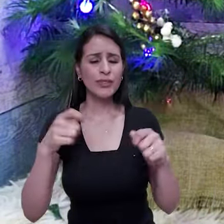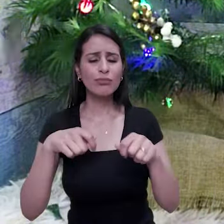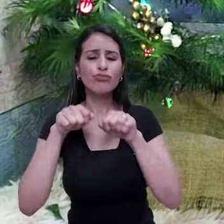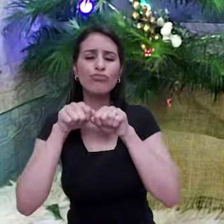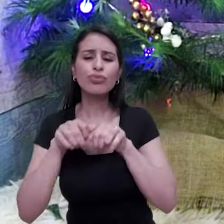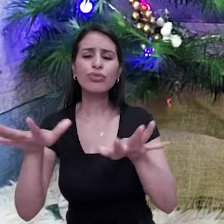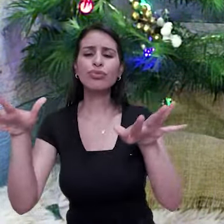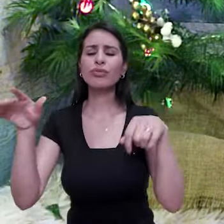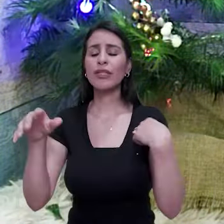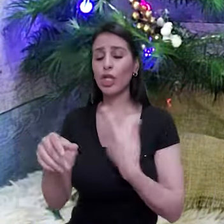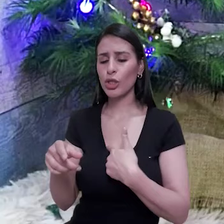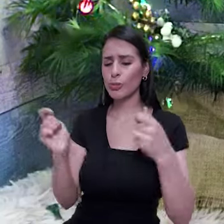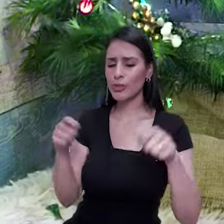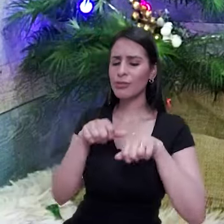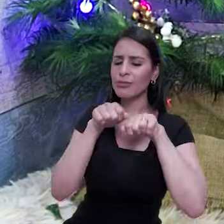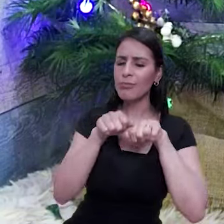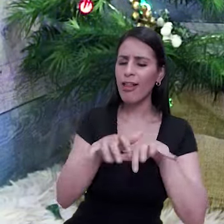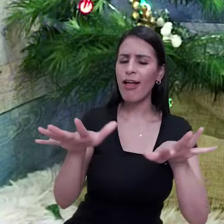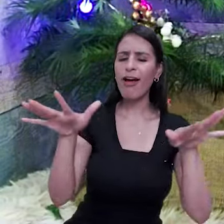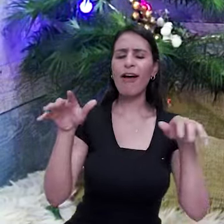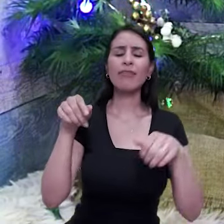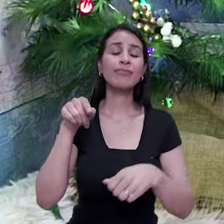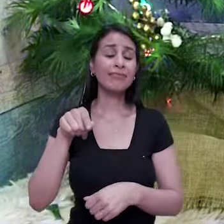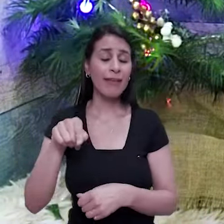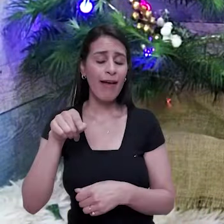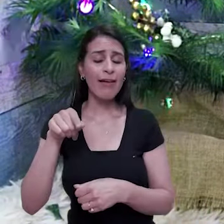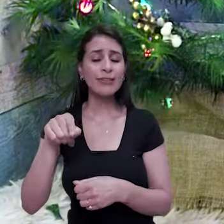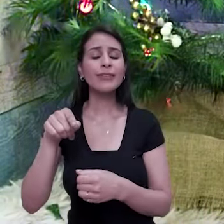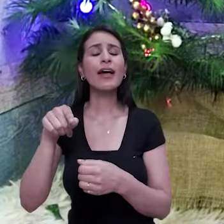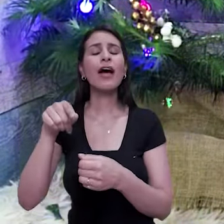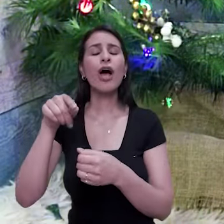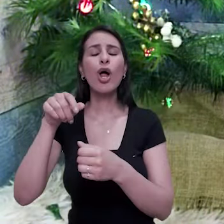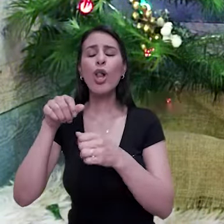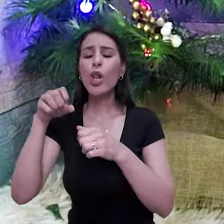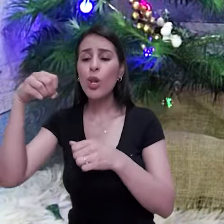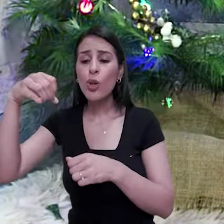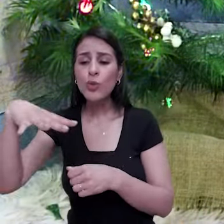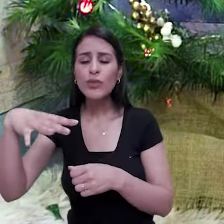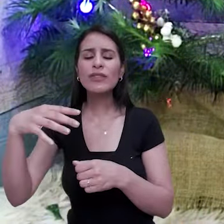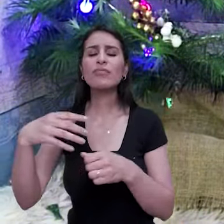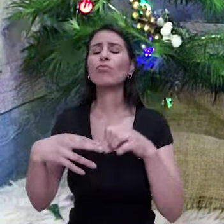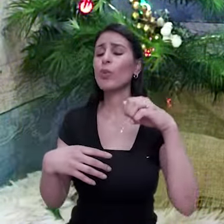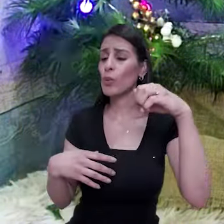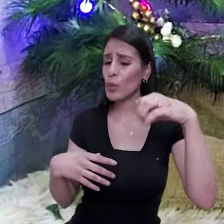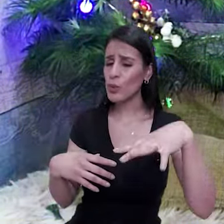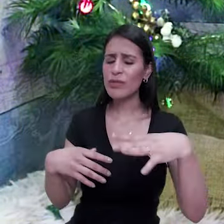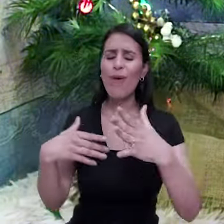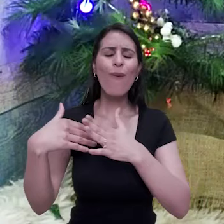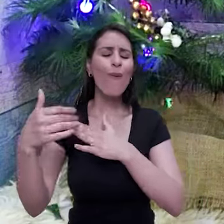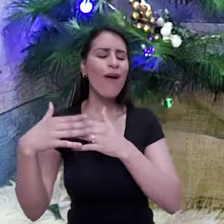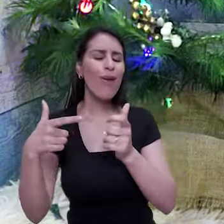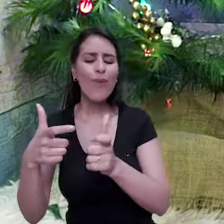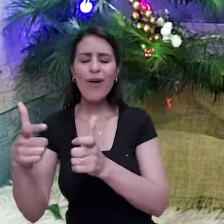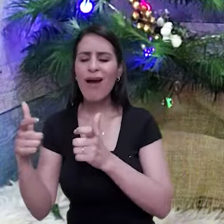que possamos espalhar essa luz, onde estivermos,